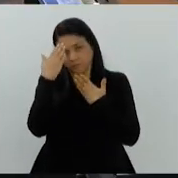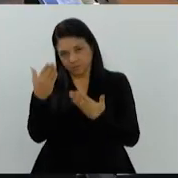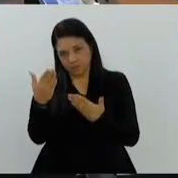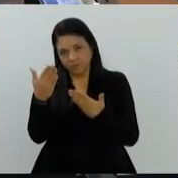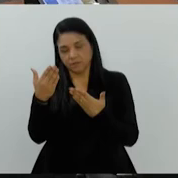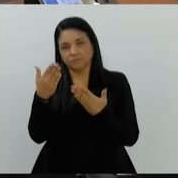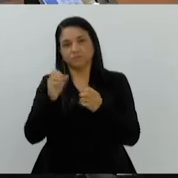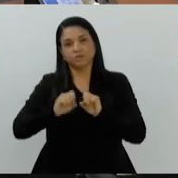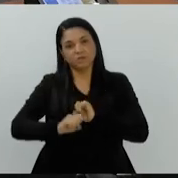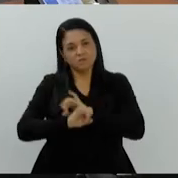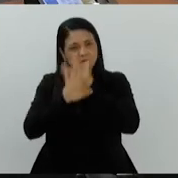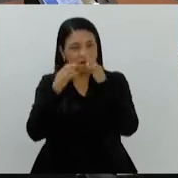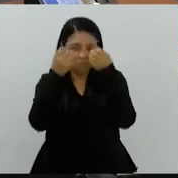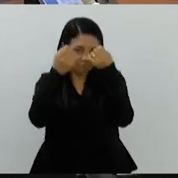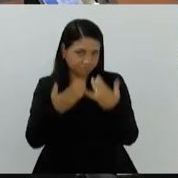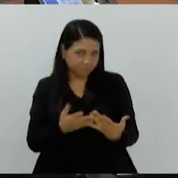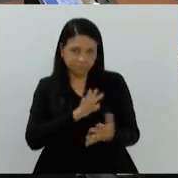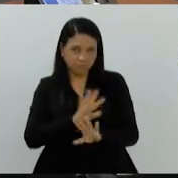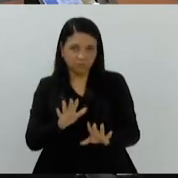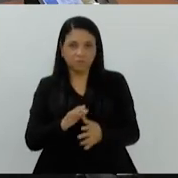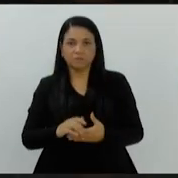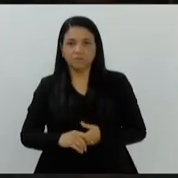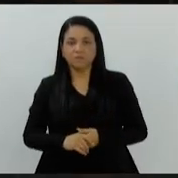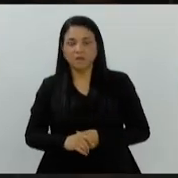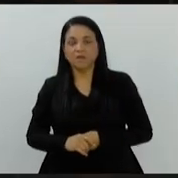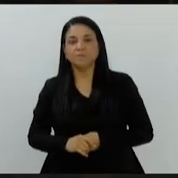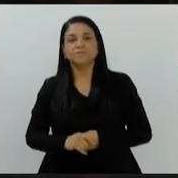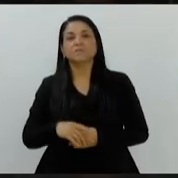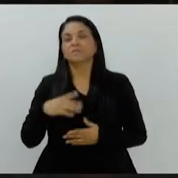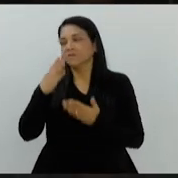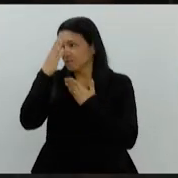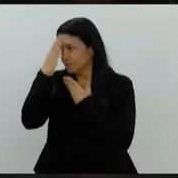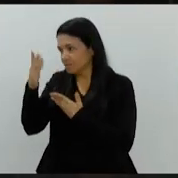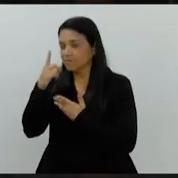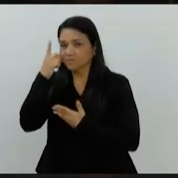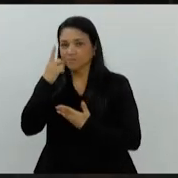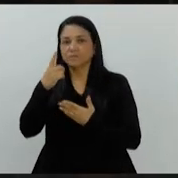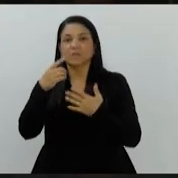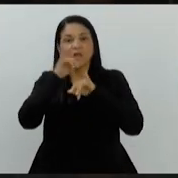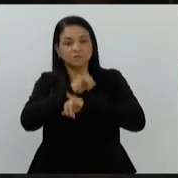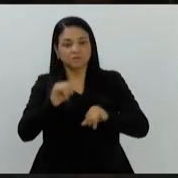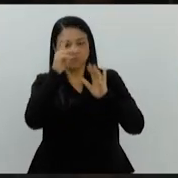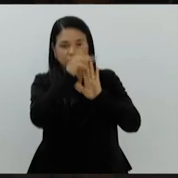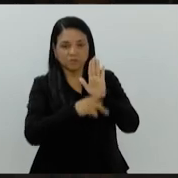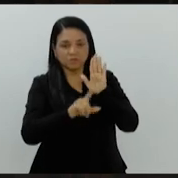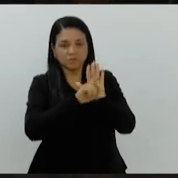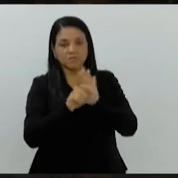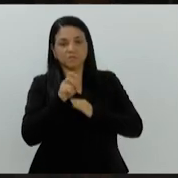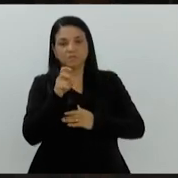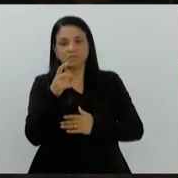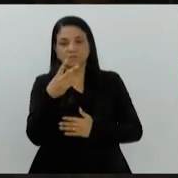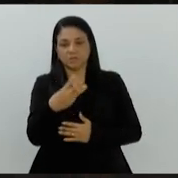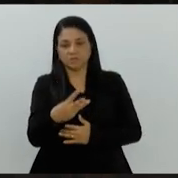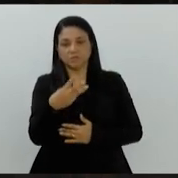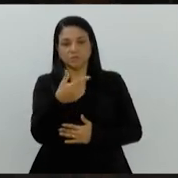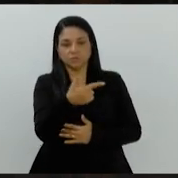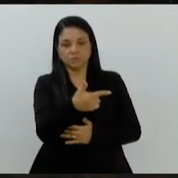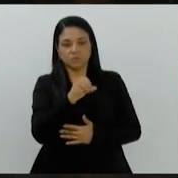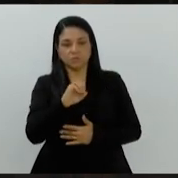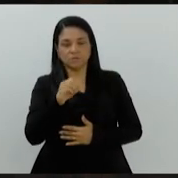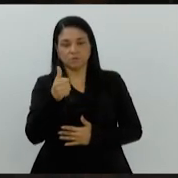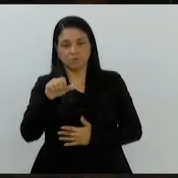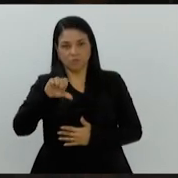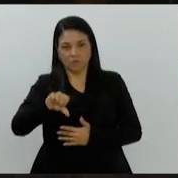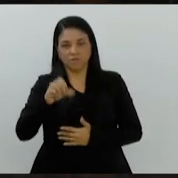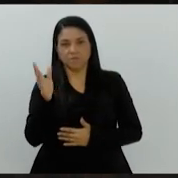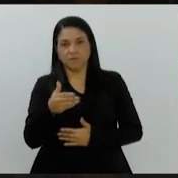esse esclarecimento. Obrigado, deputado Mink. Anuncio o projeto de lei número 3.209 de